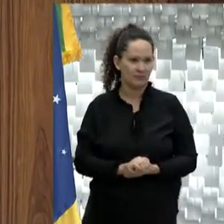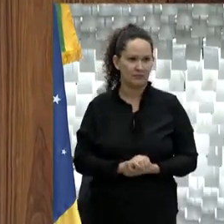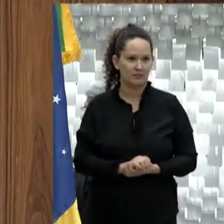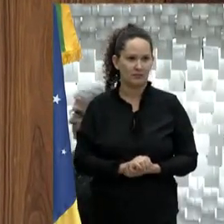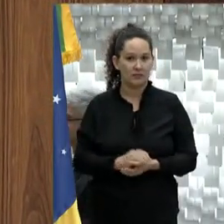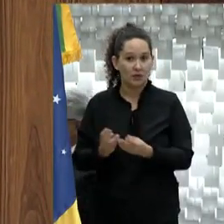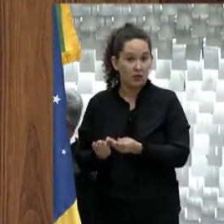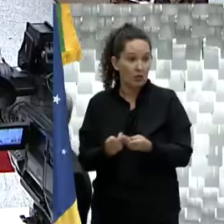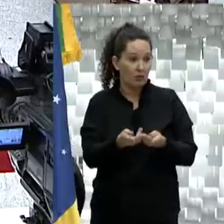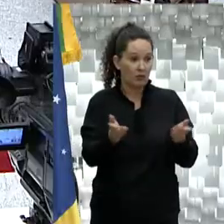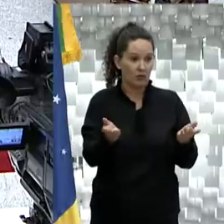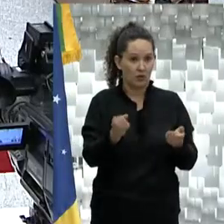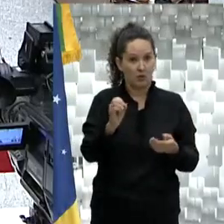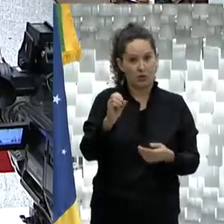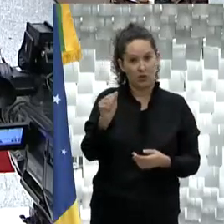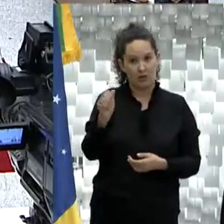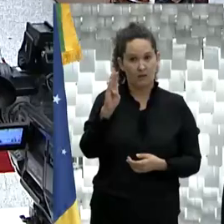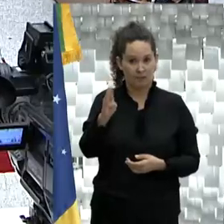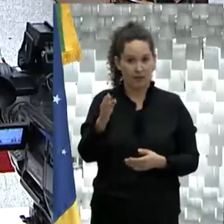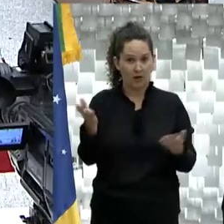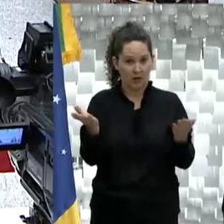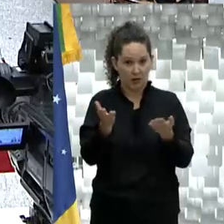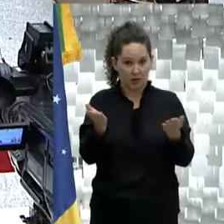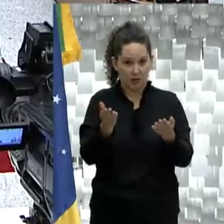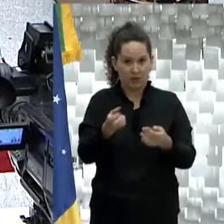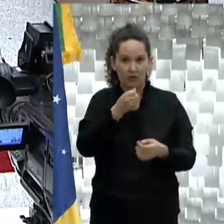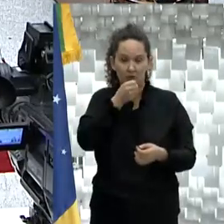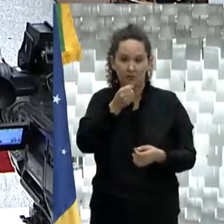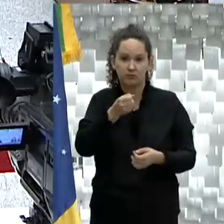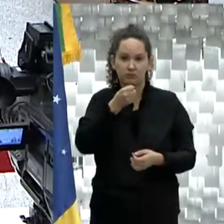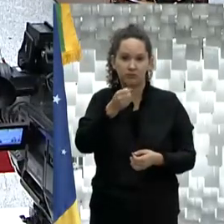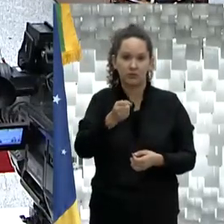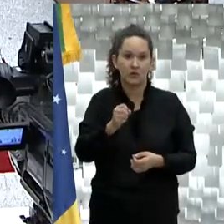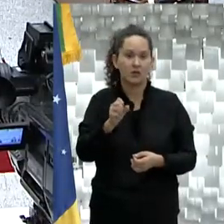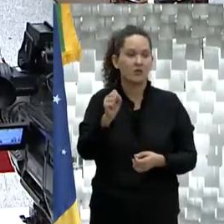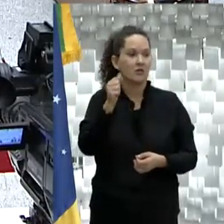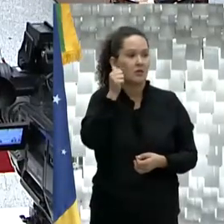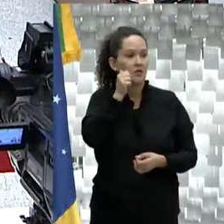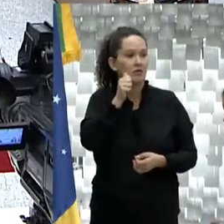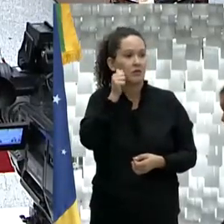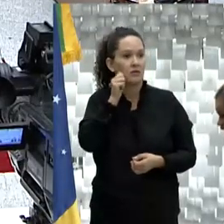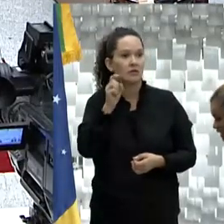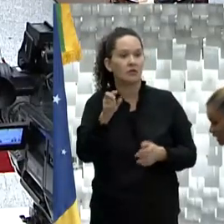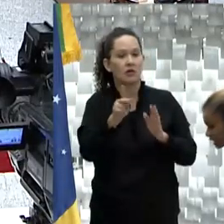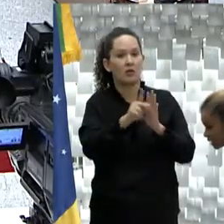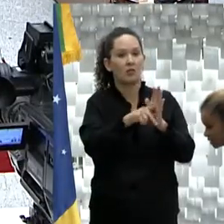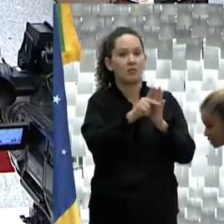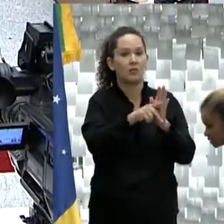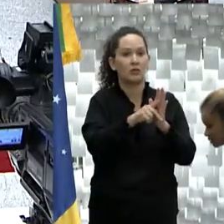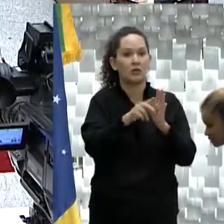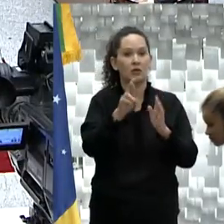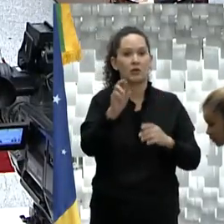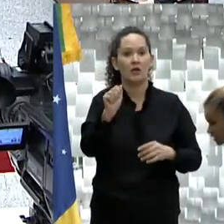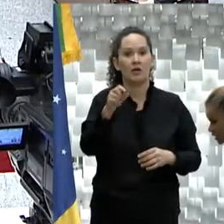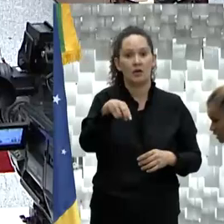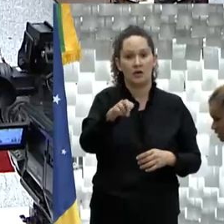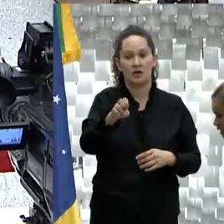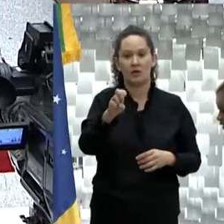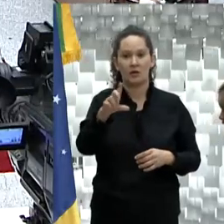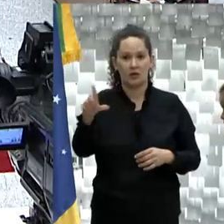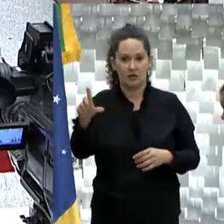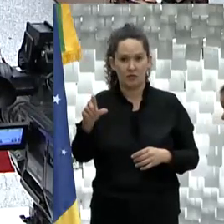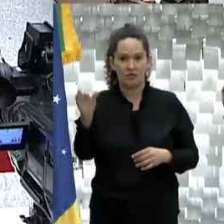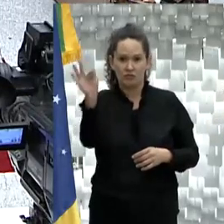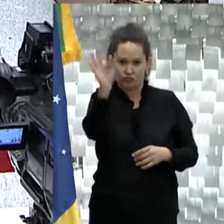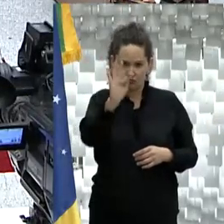Ouvida a voz do advogado, agora concedo a palavra à senhora doutora Raquel Dodds, Procuradora-Geral